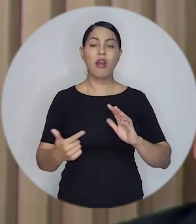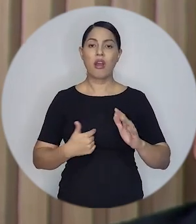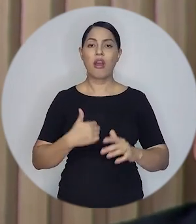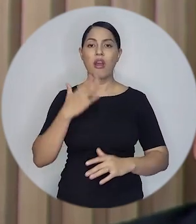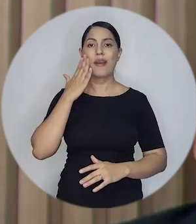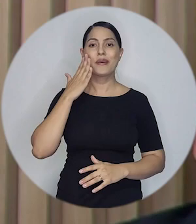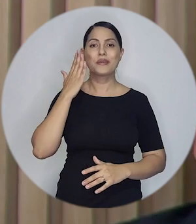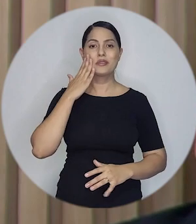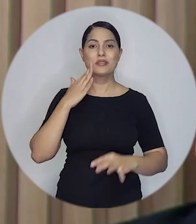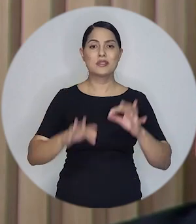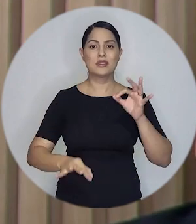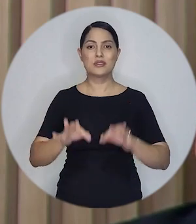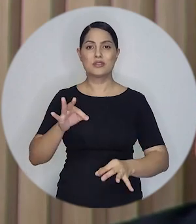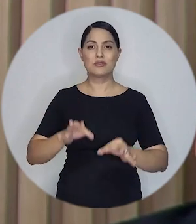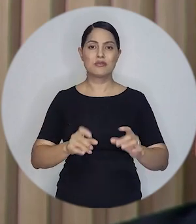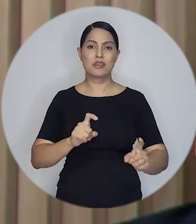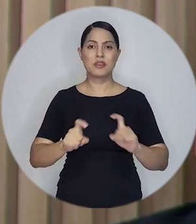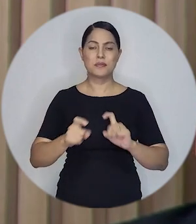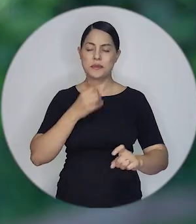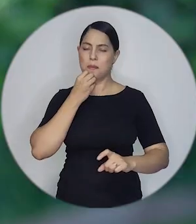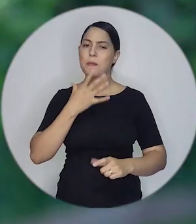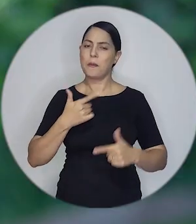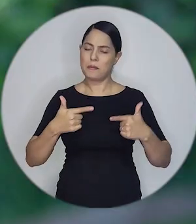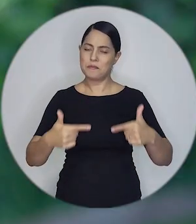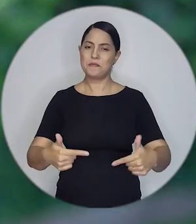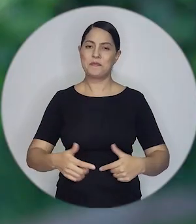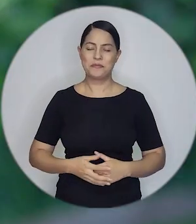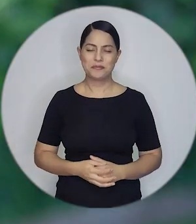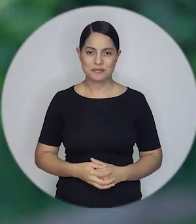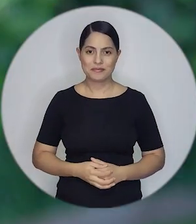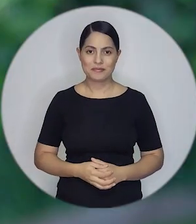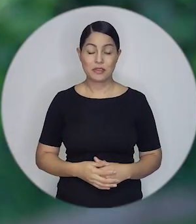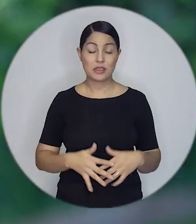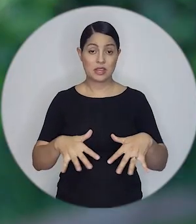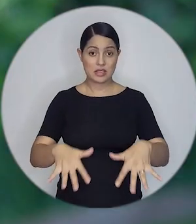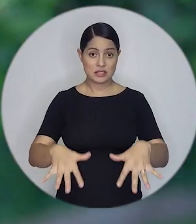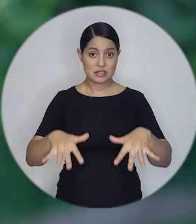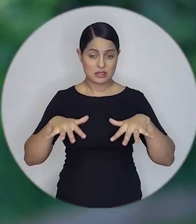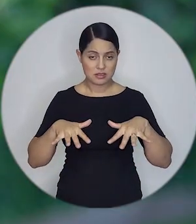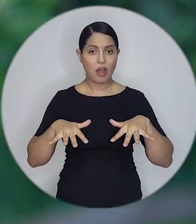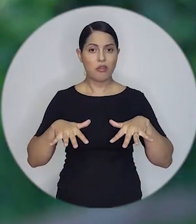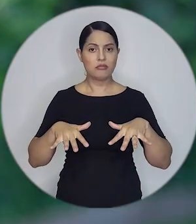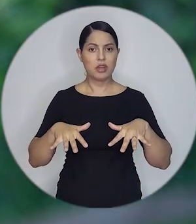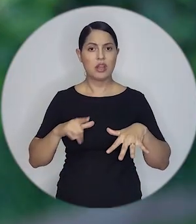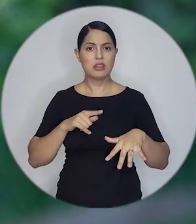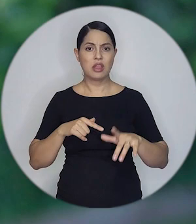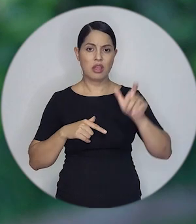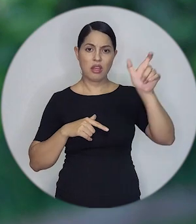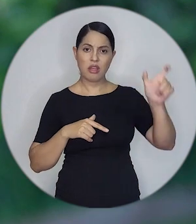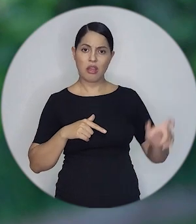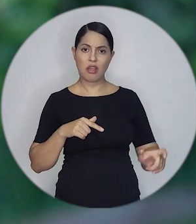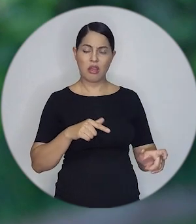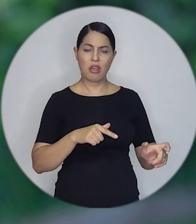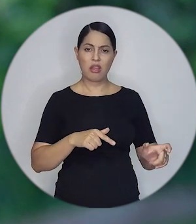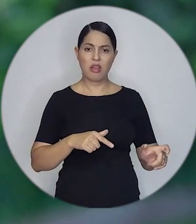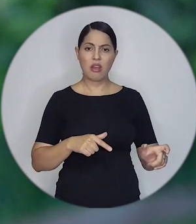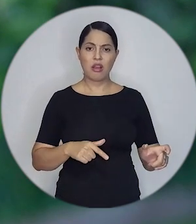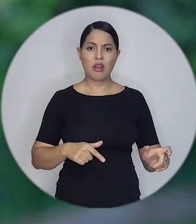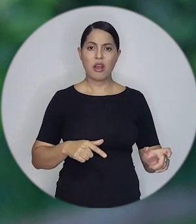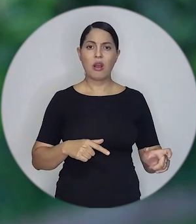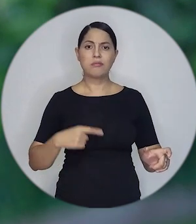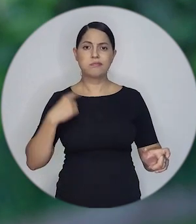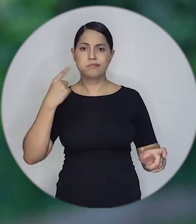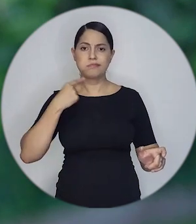que funciona bem a administração da justiça. Ainda durante a sessão, a OAB Nacional repudiou as declarações de um